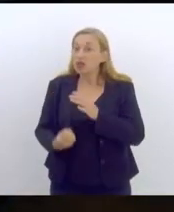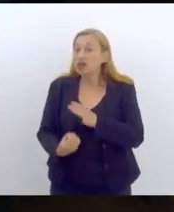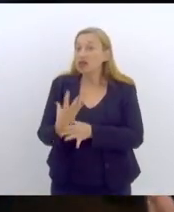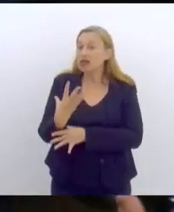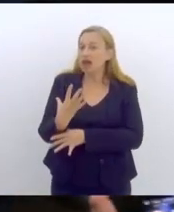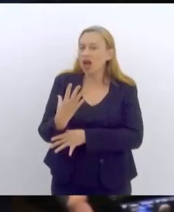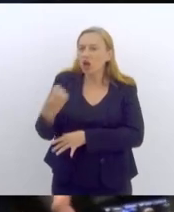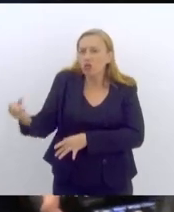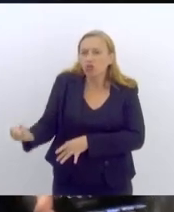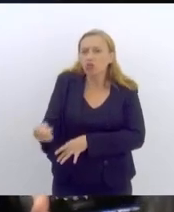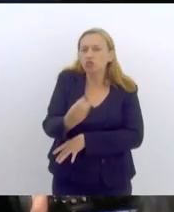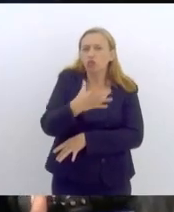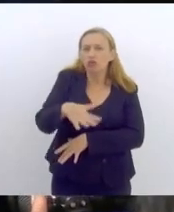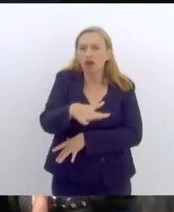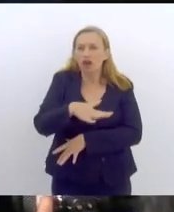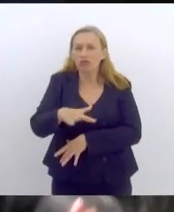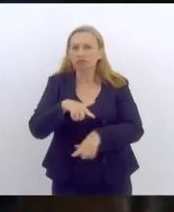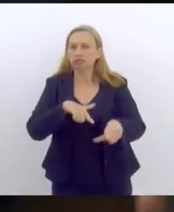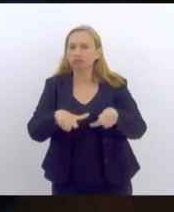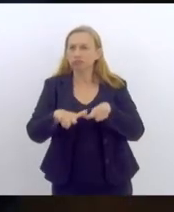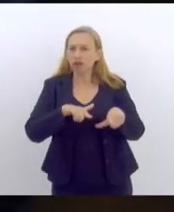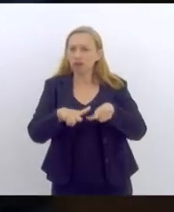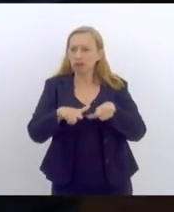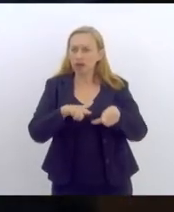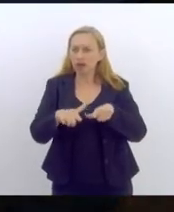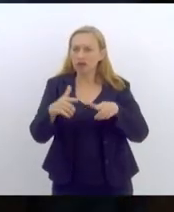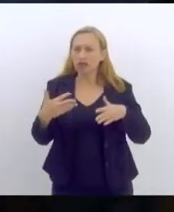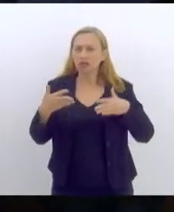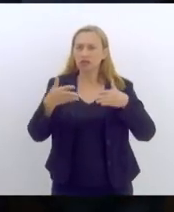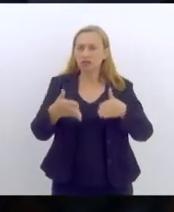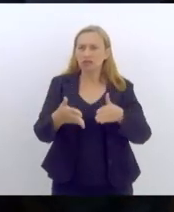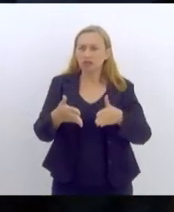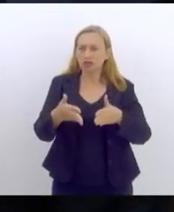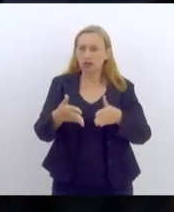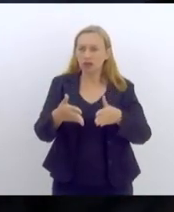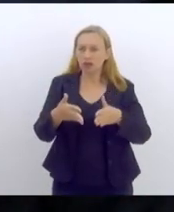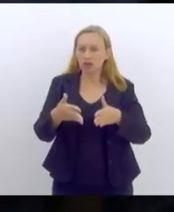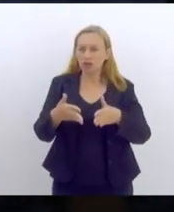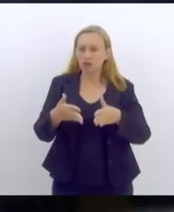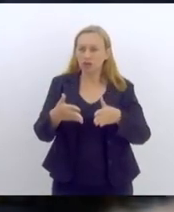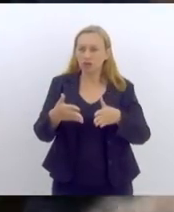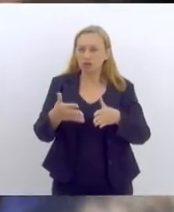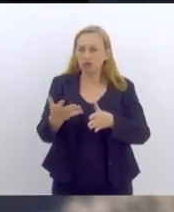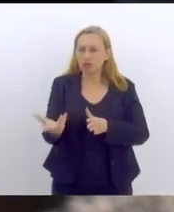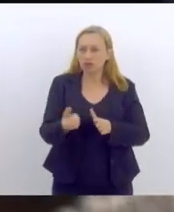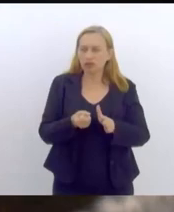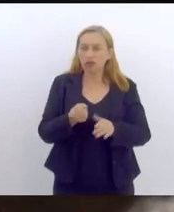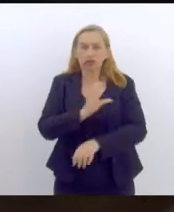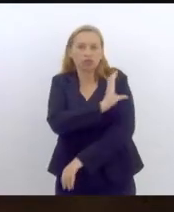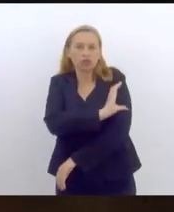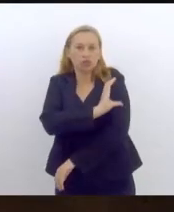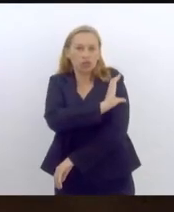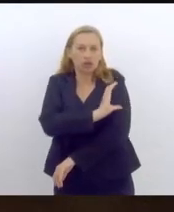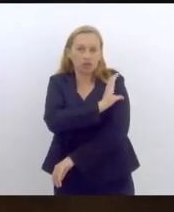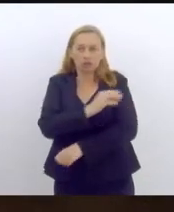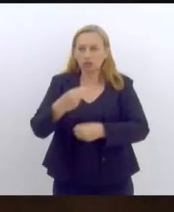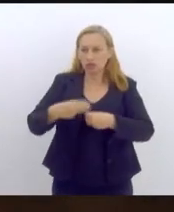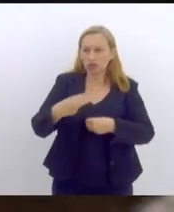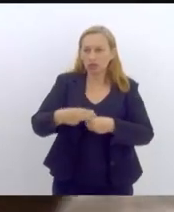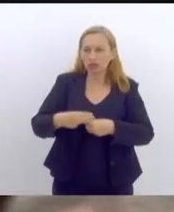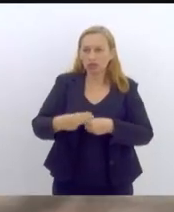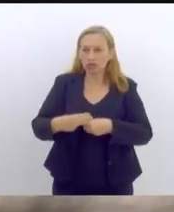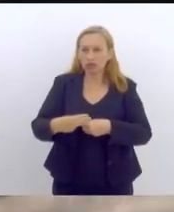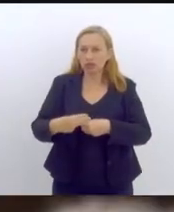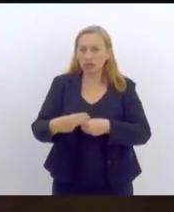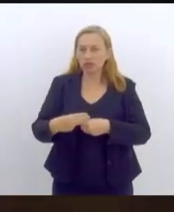um novo mercado de central de abastecimento no município de Campos de Goytacazes, sem